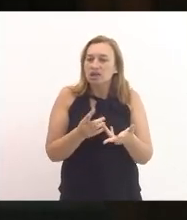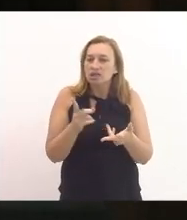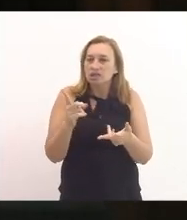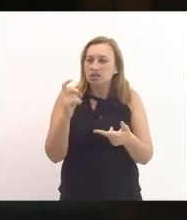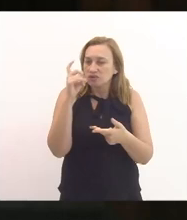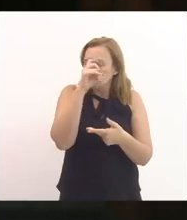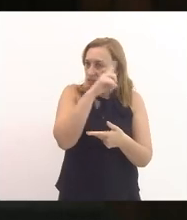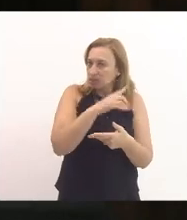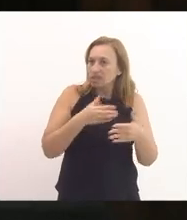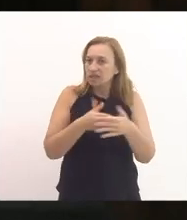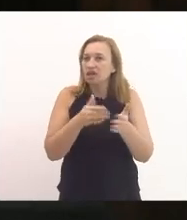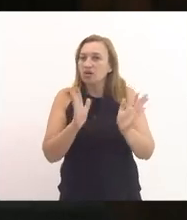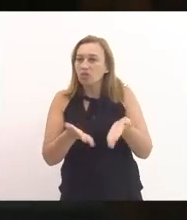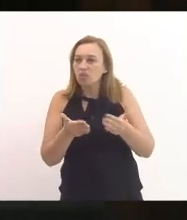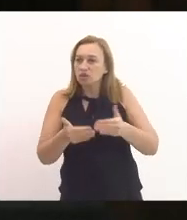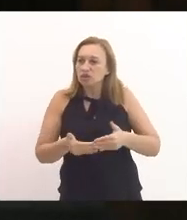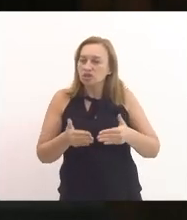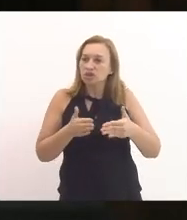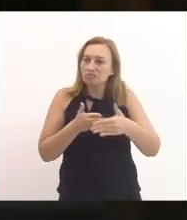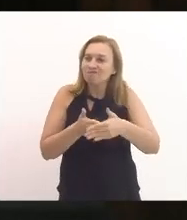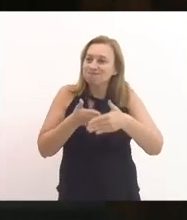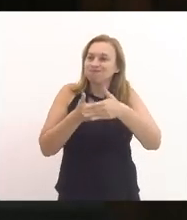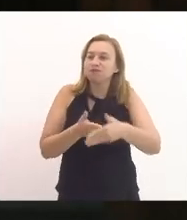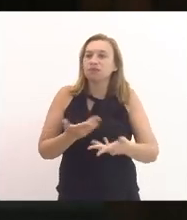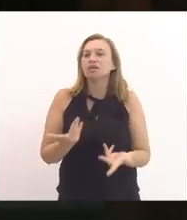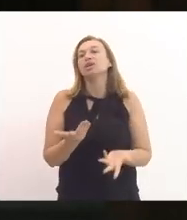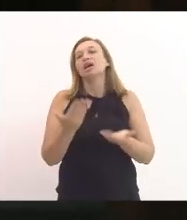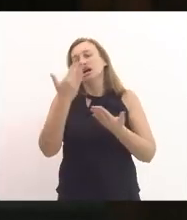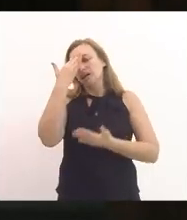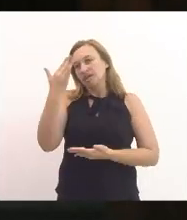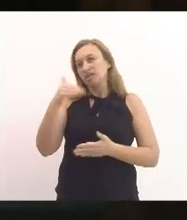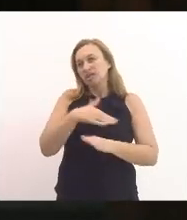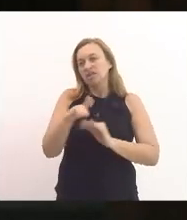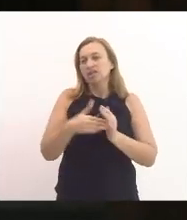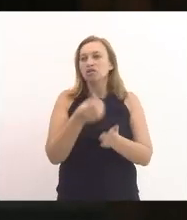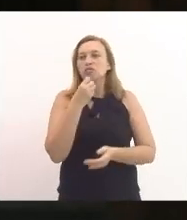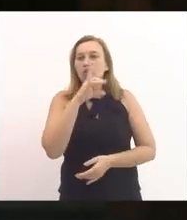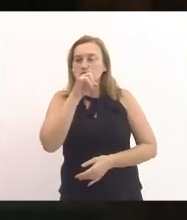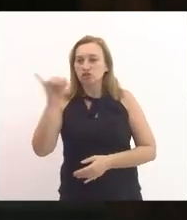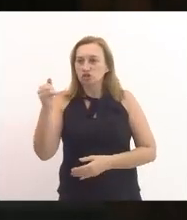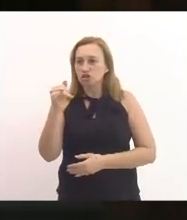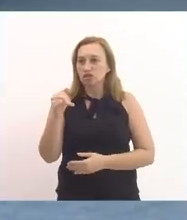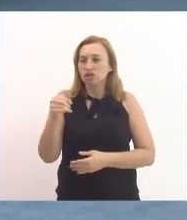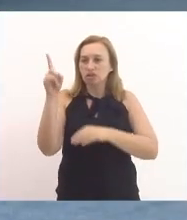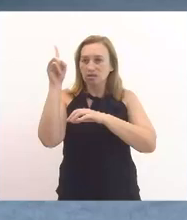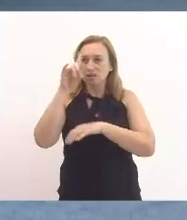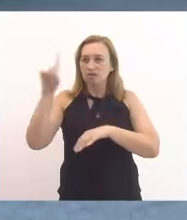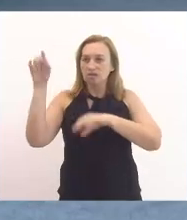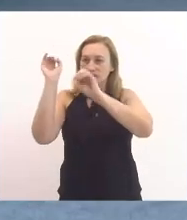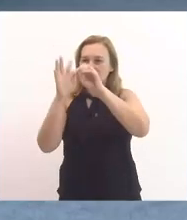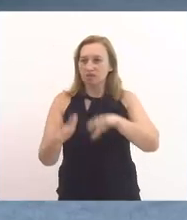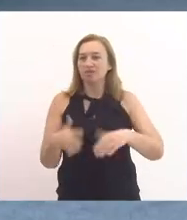nos impediram de dar mais passo à frente Agradeço a todos um bom dia fica com Deus